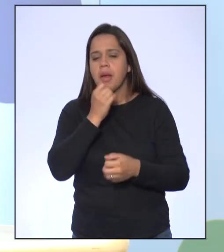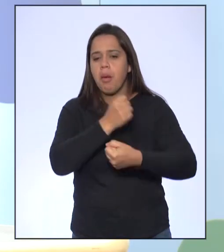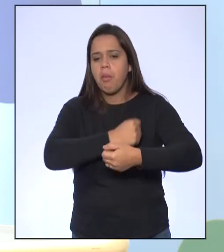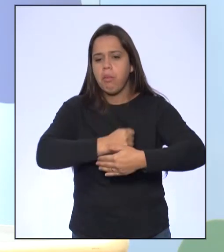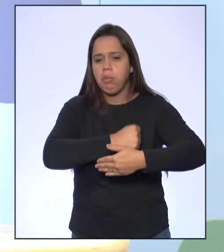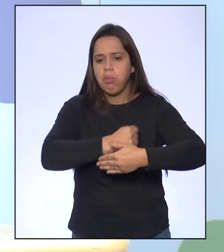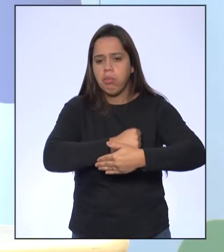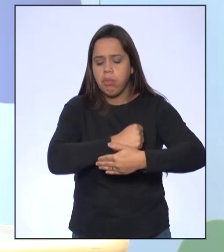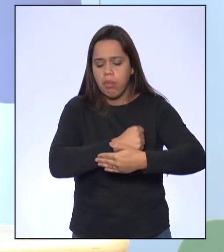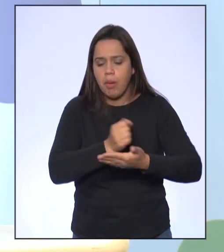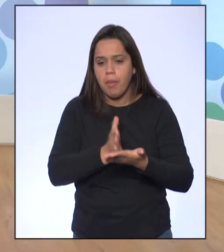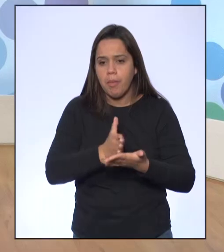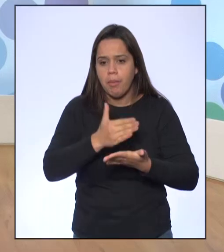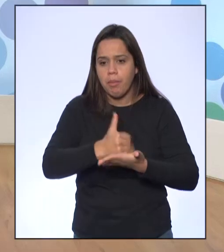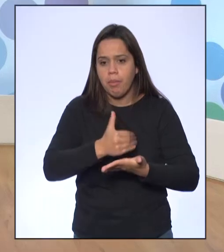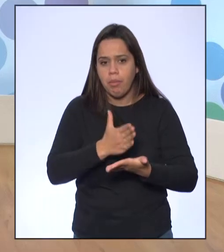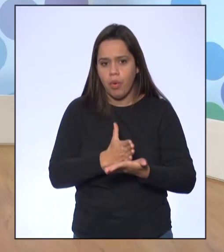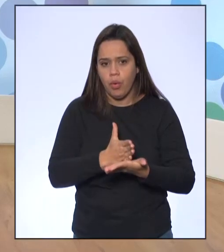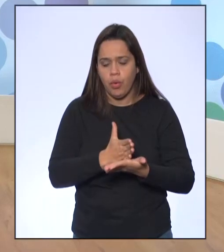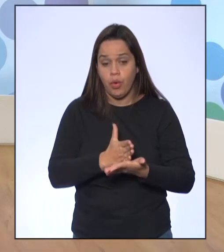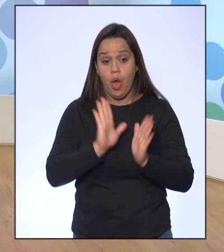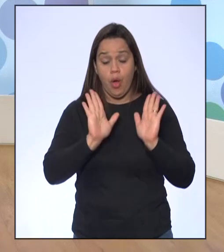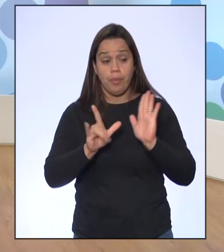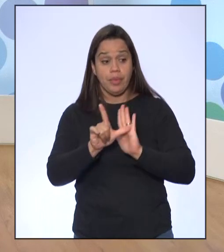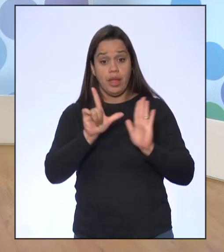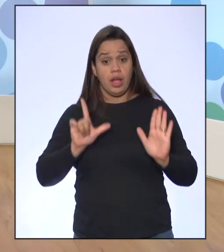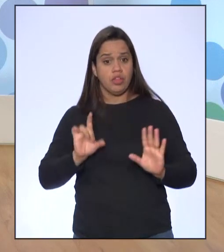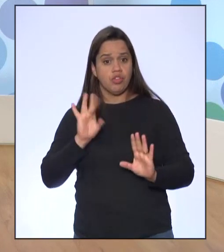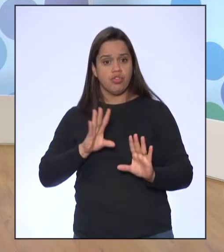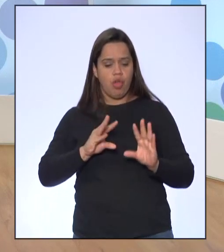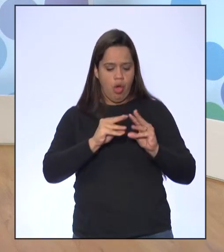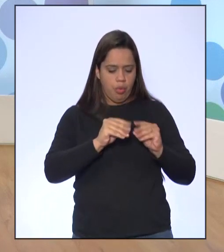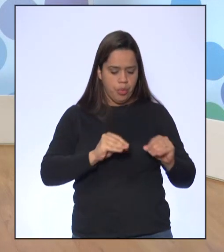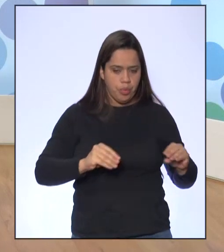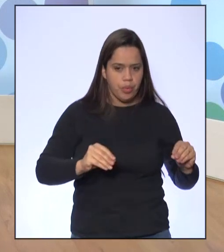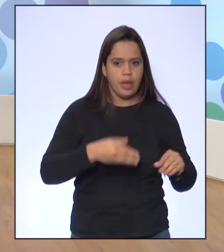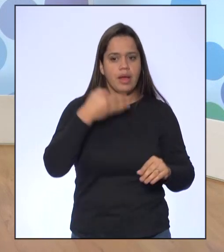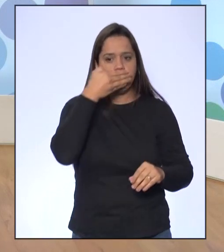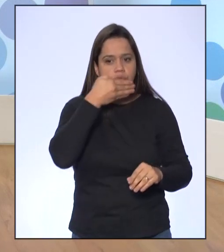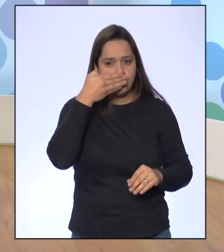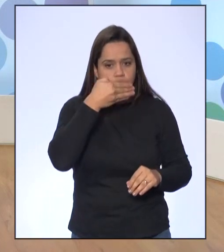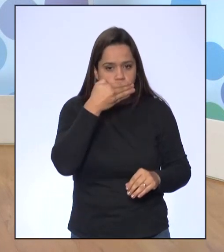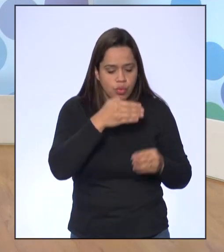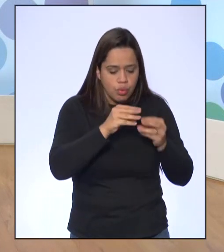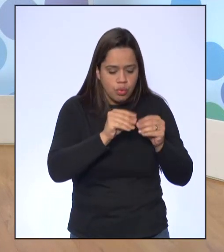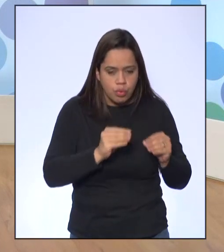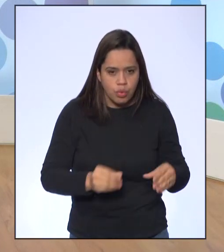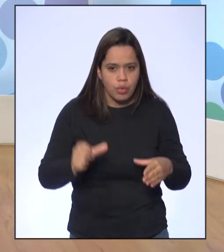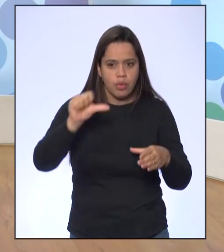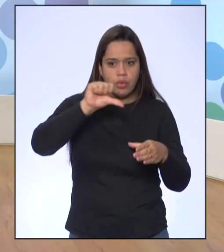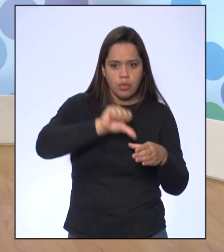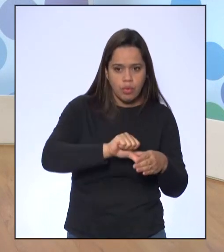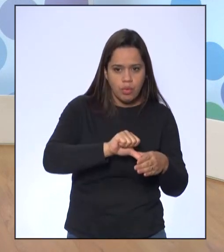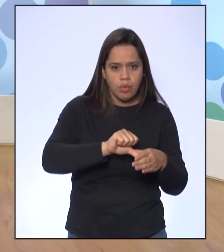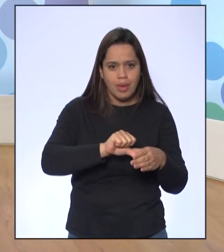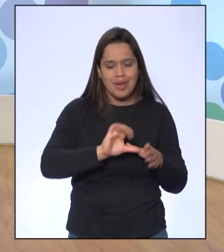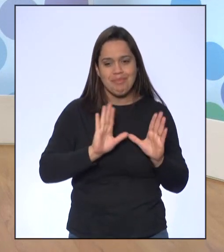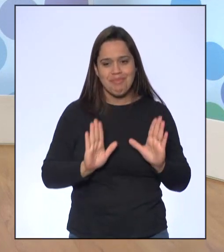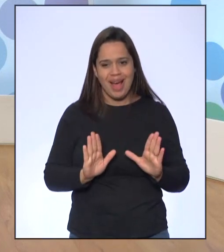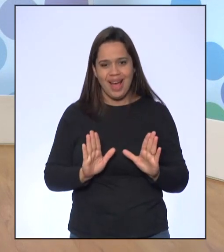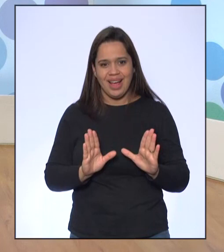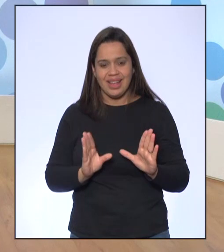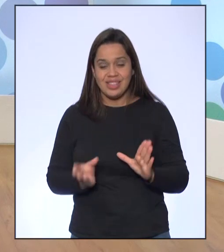Bolo. Quando ainda estamos ali, só está na misturinha, colocou ali só o açúcar, colocou o